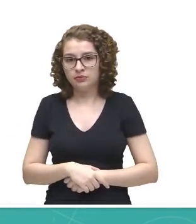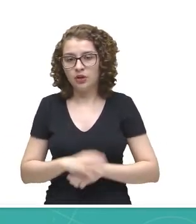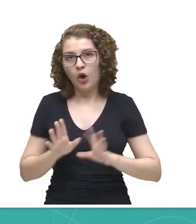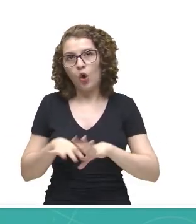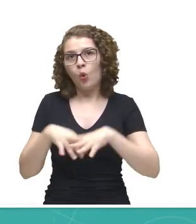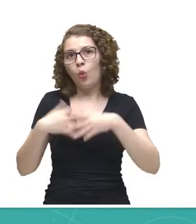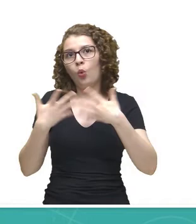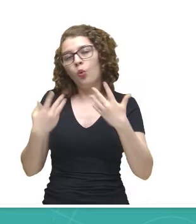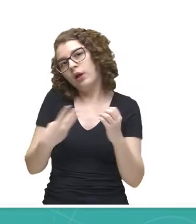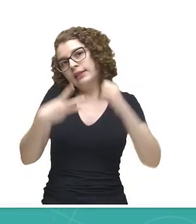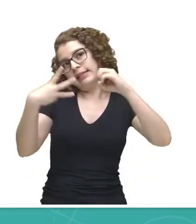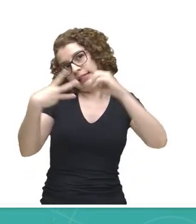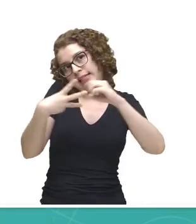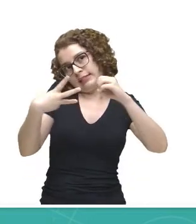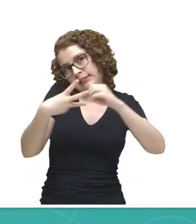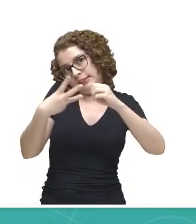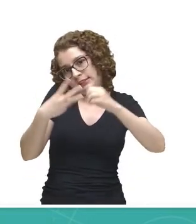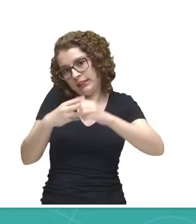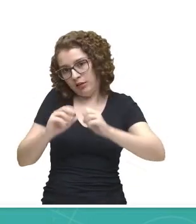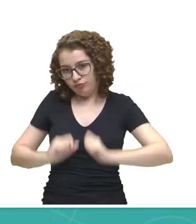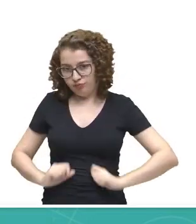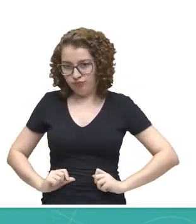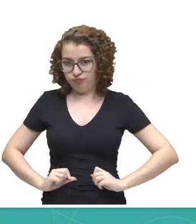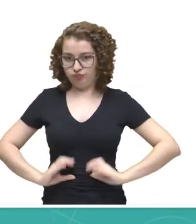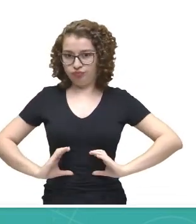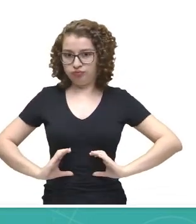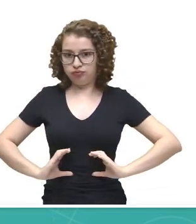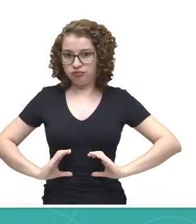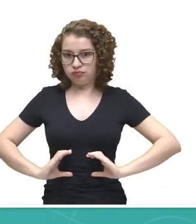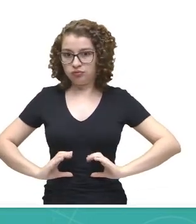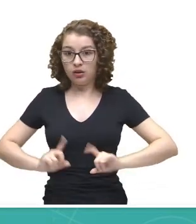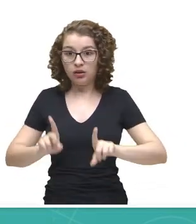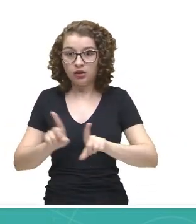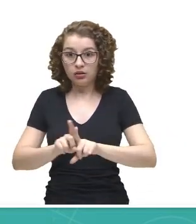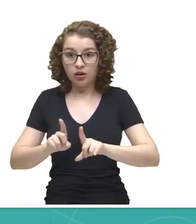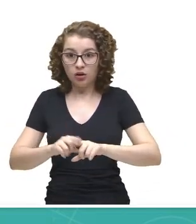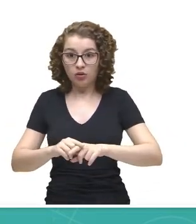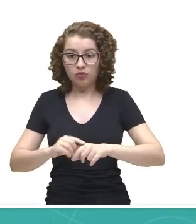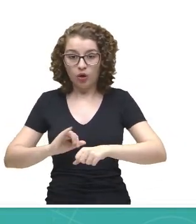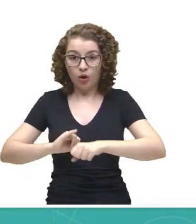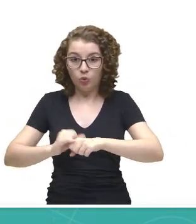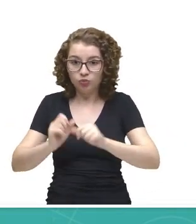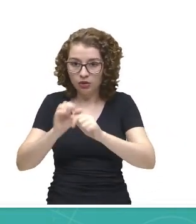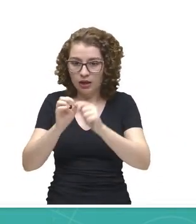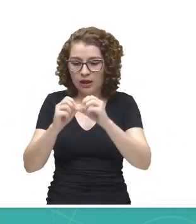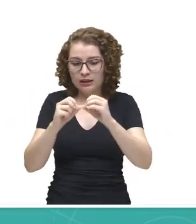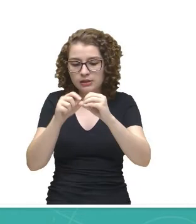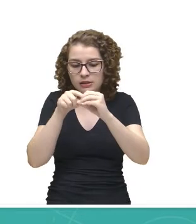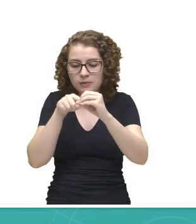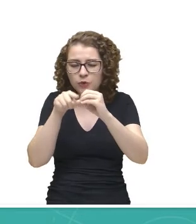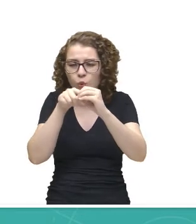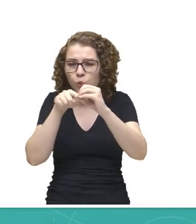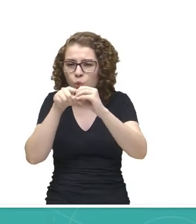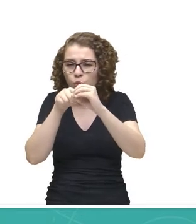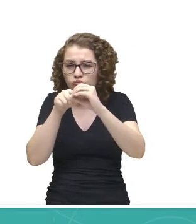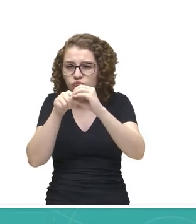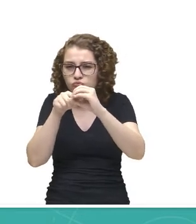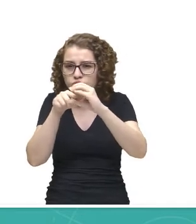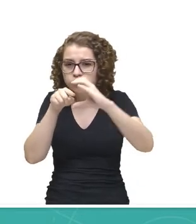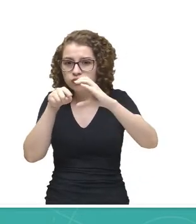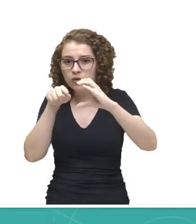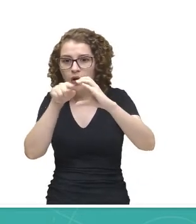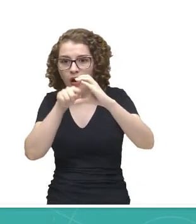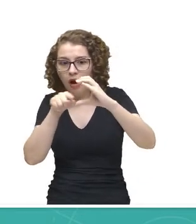de tecido que aumentam no nosso organismo, é justamente o seu tamanho. Tá? Quando a gente está com a gordura ali acima do normal,